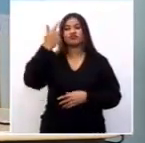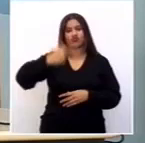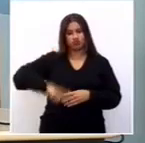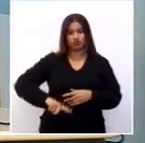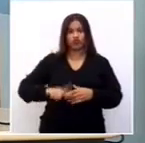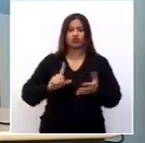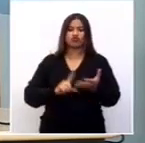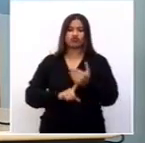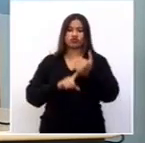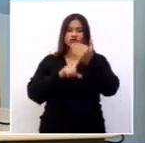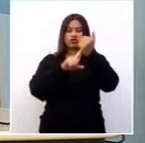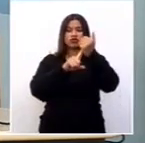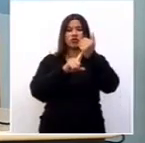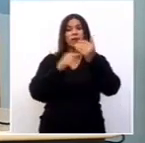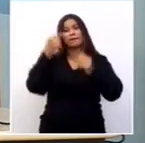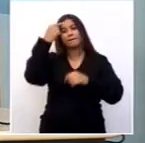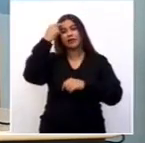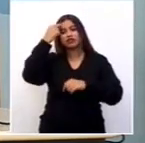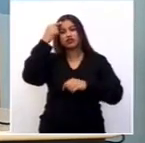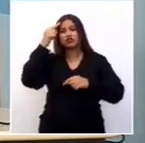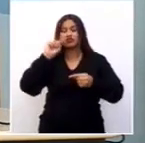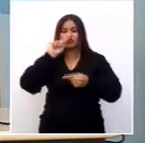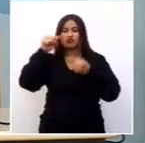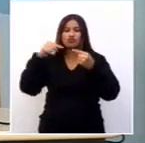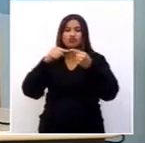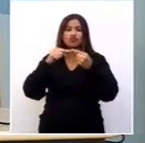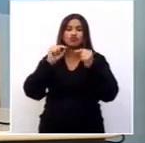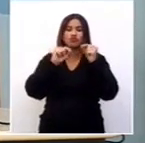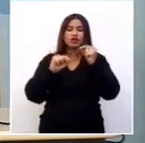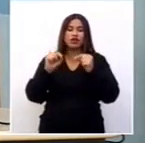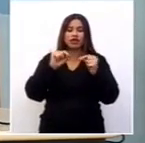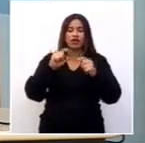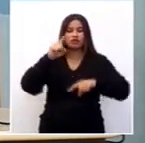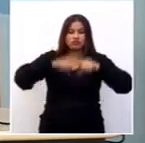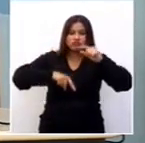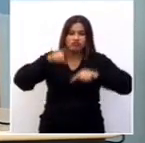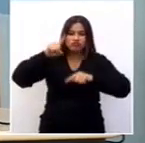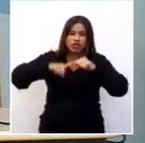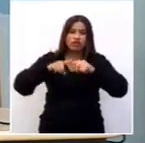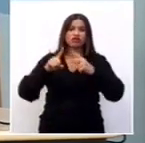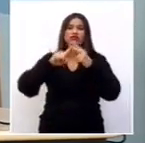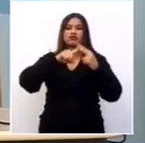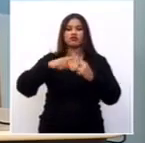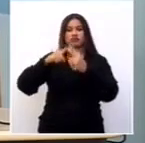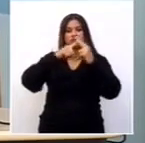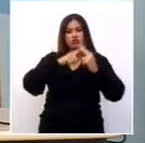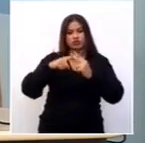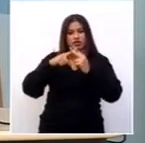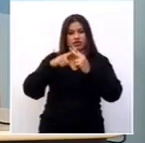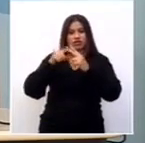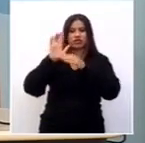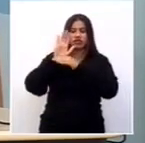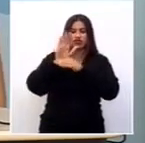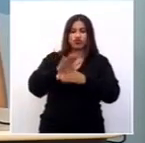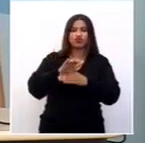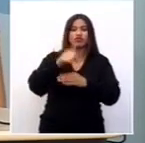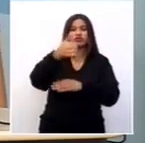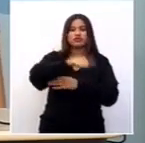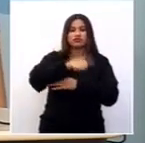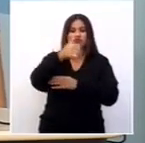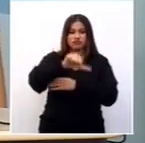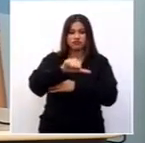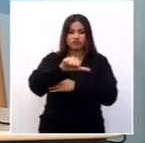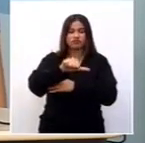tecnologia, mas observando os instrumentos e ferramentas que podem ser usados na